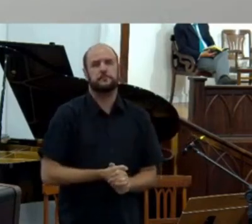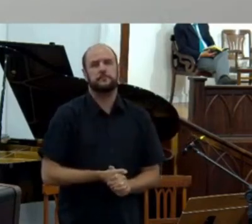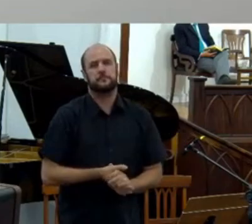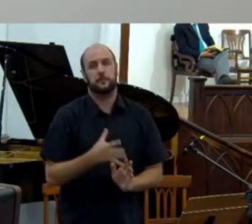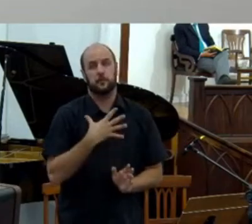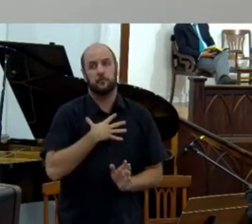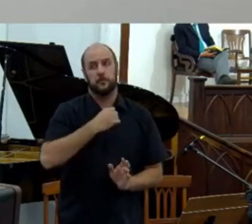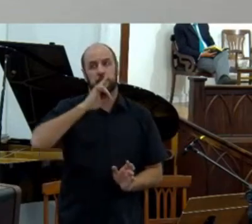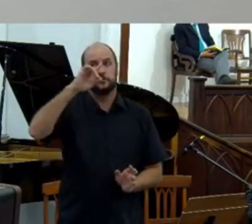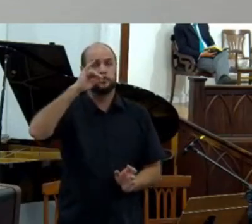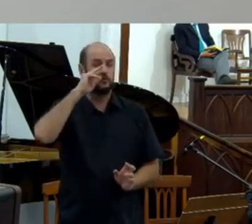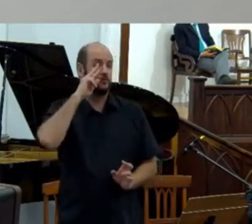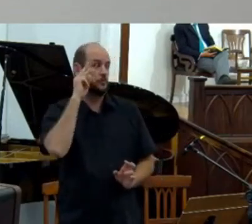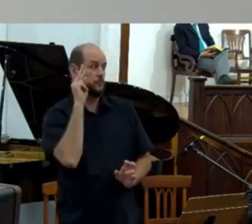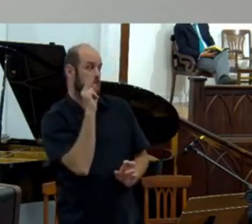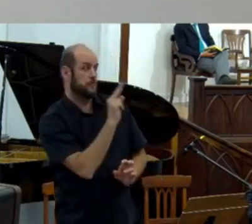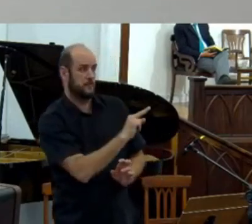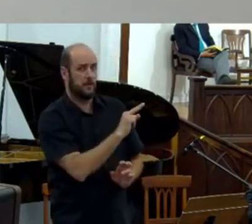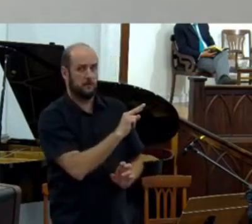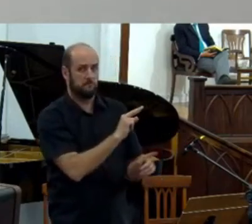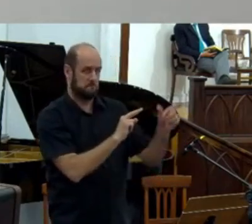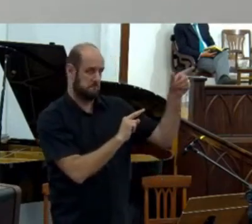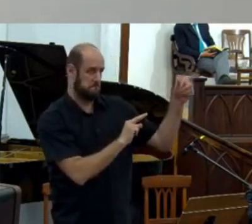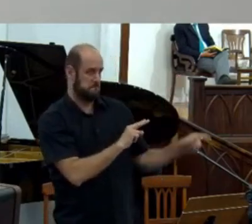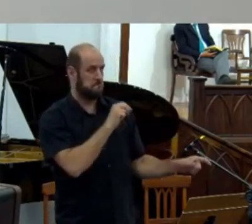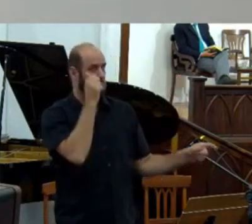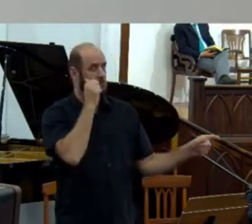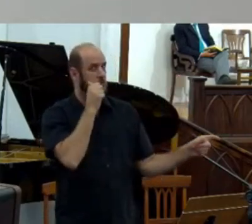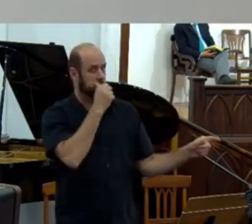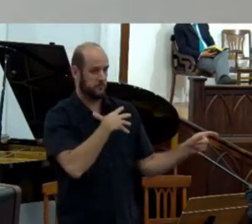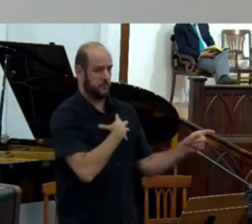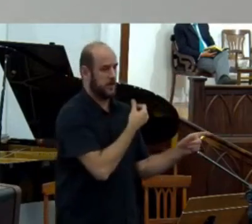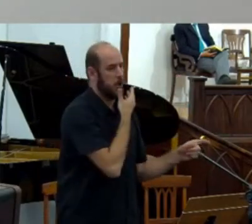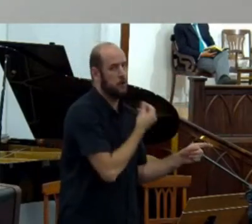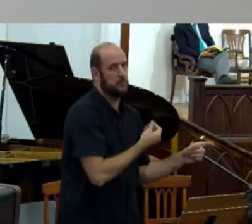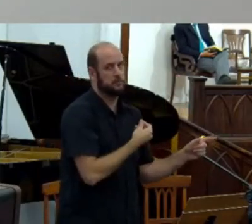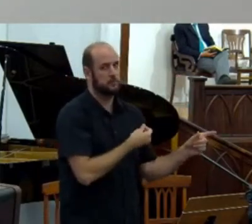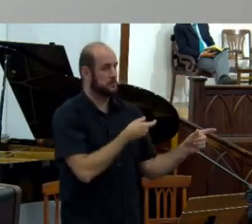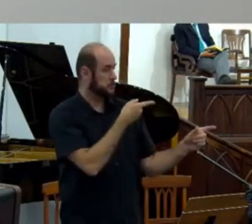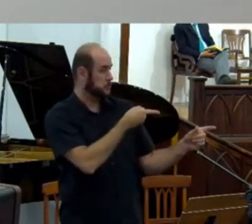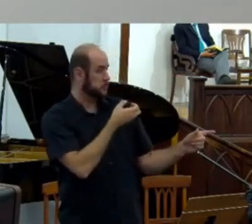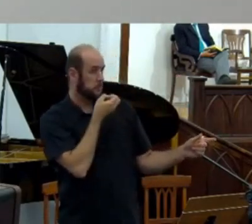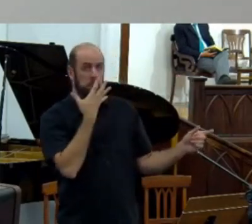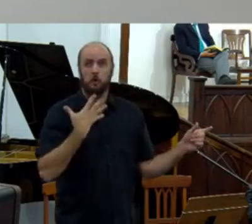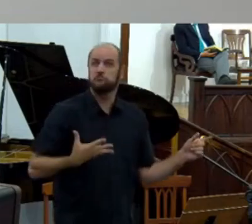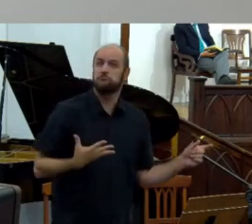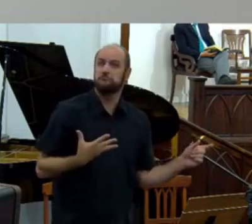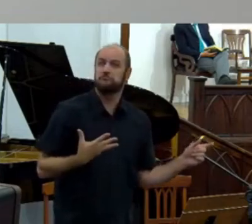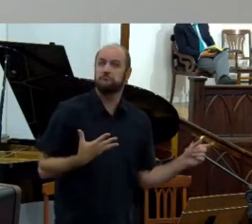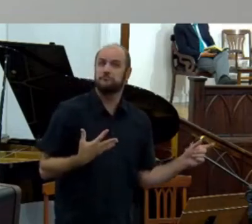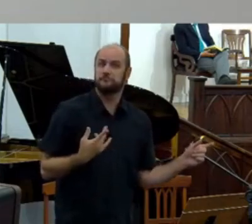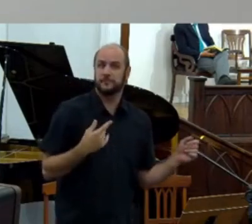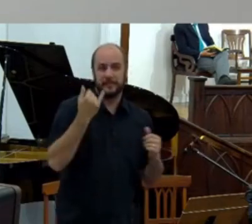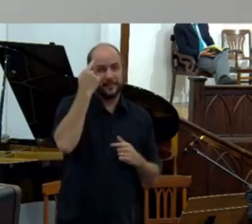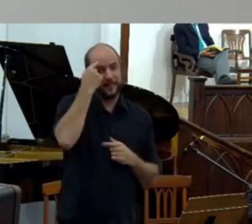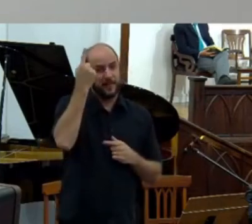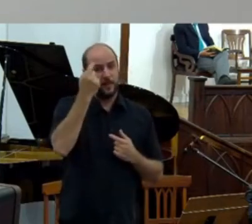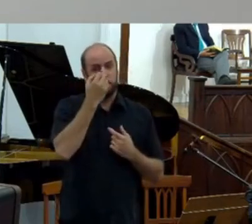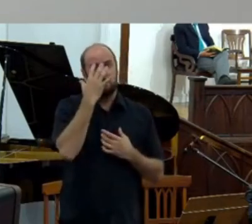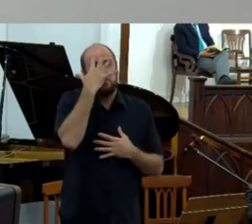Deus olharam para as filhas dos homens e viram que eram boas. E é claro, a ideia é que eram